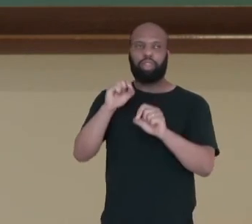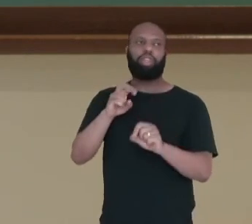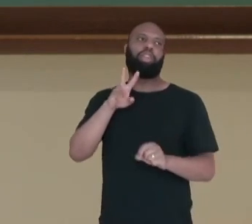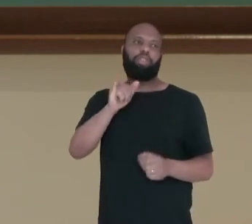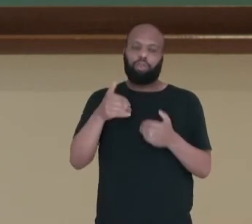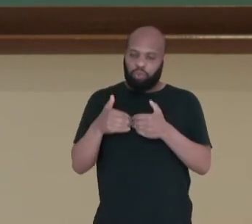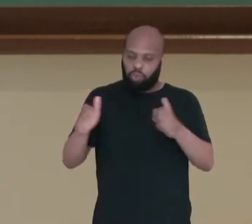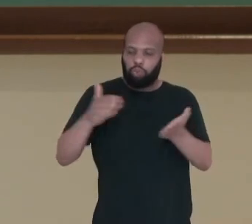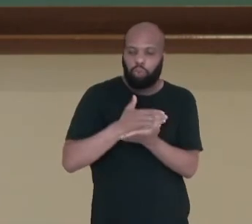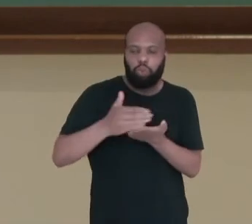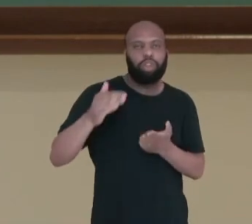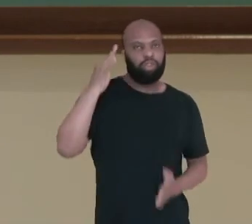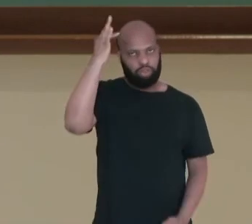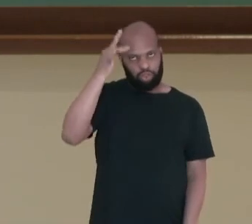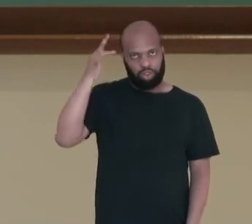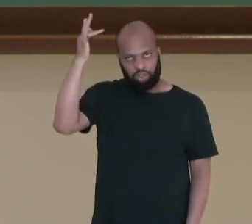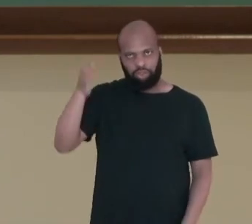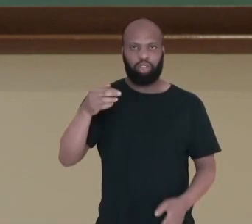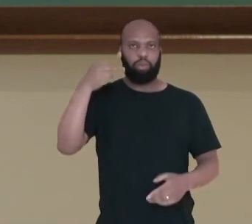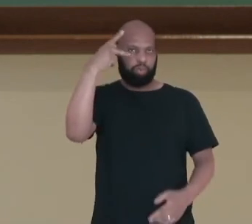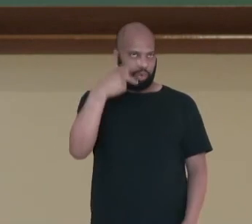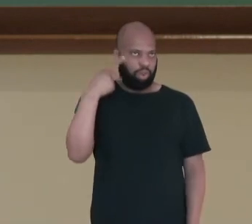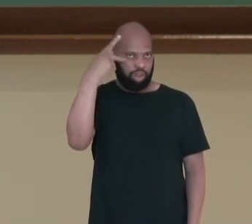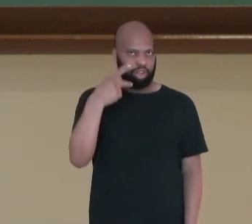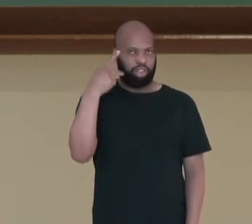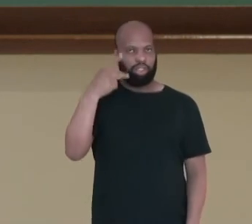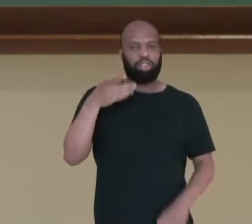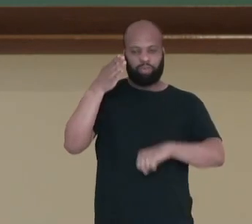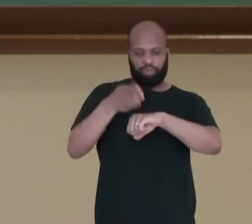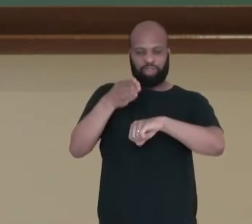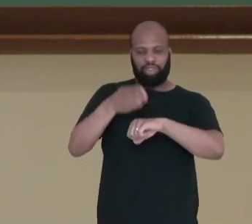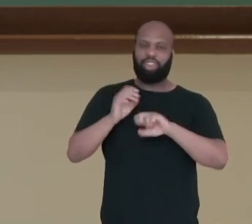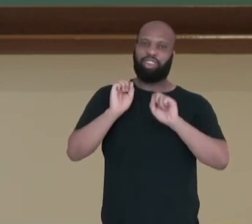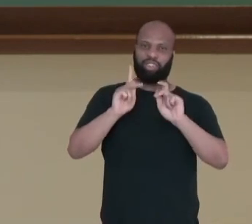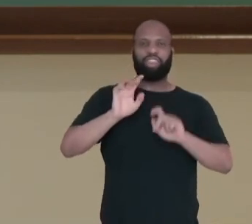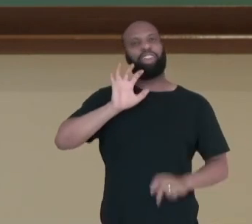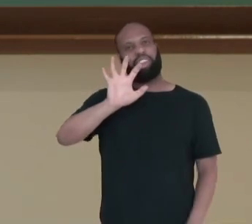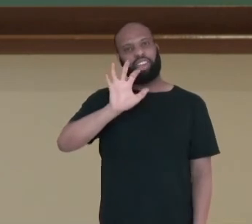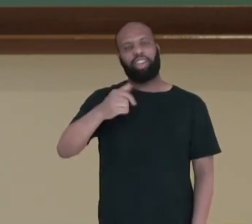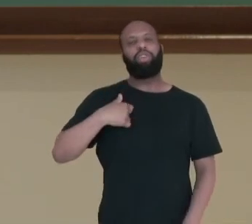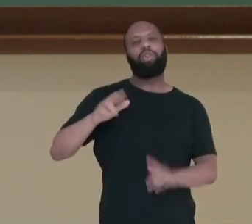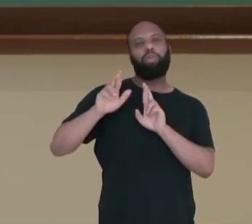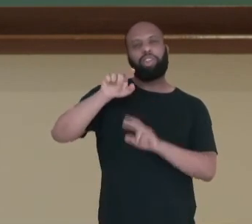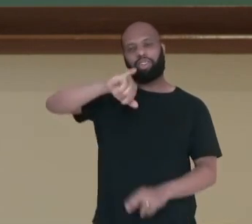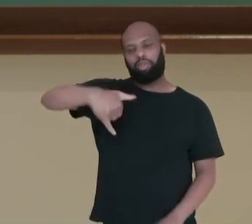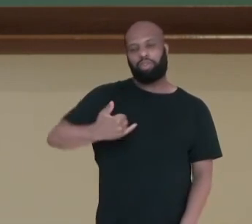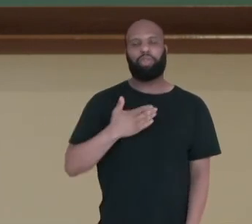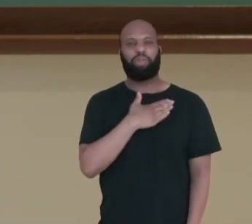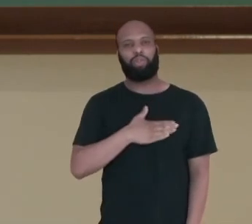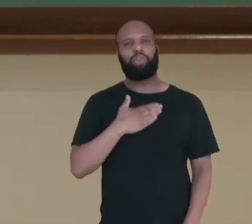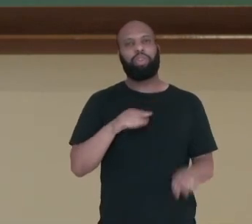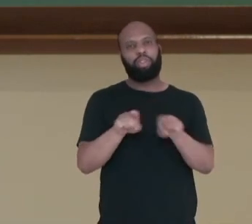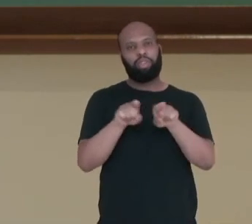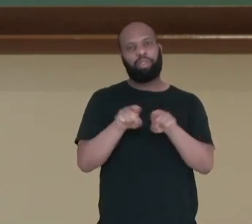inaugurar a filosofia política moderna. Então é isso, pessoal. Espero que vocês tenham